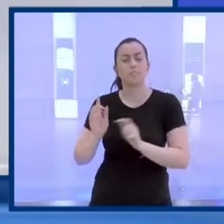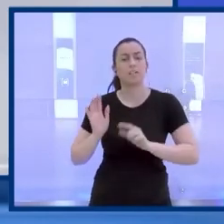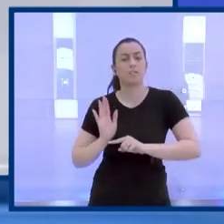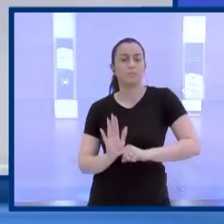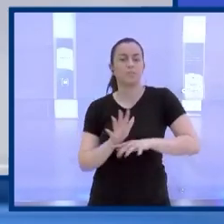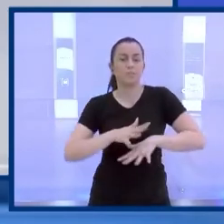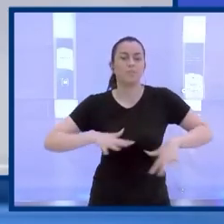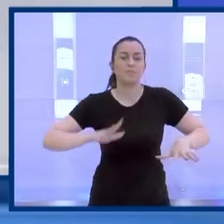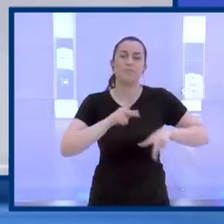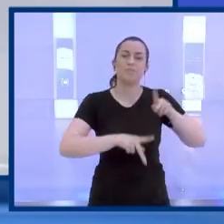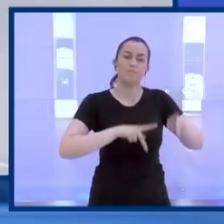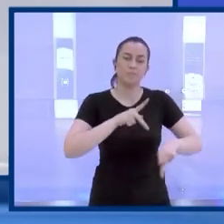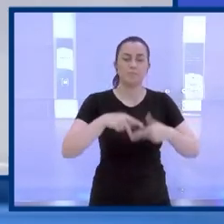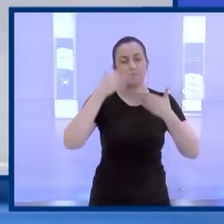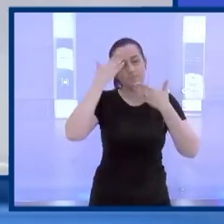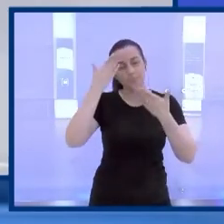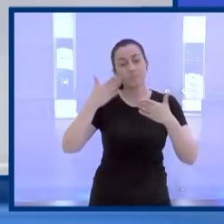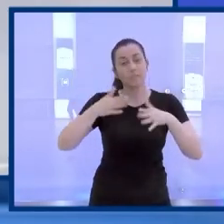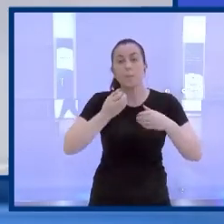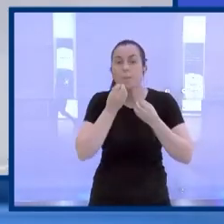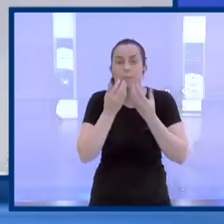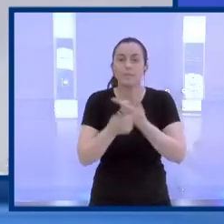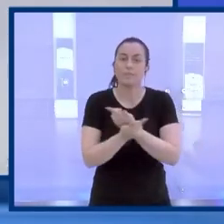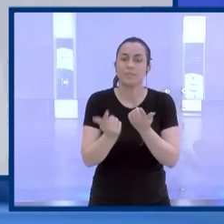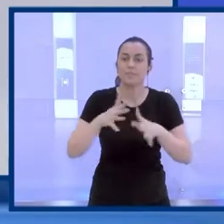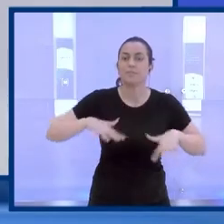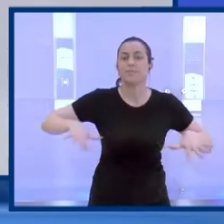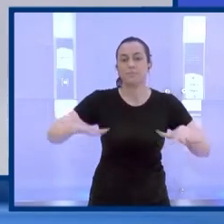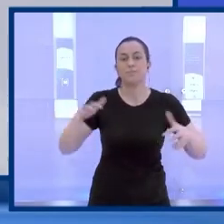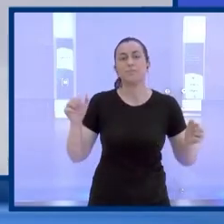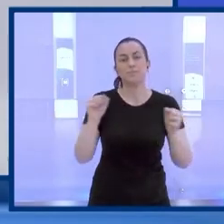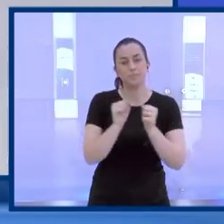brasileiros. Muito obrigado e boa sorte aos participantes.